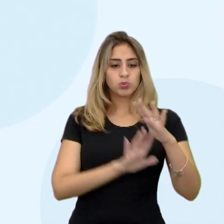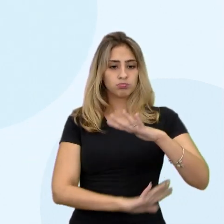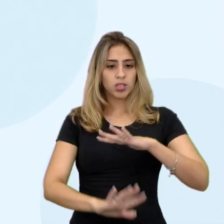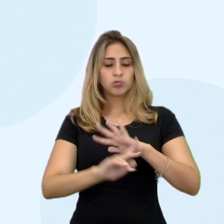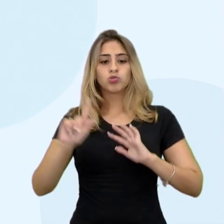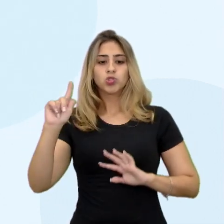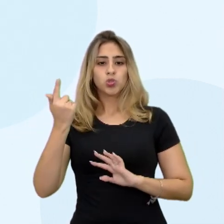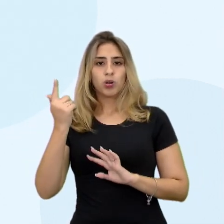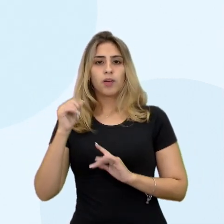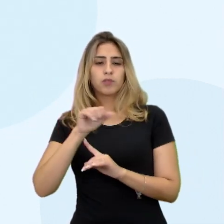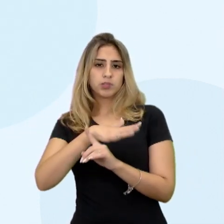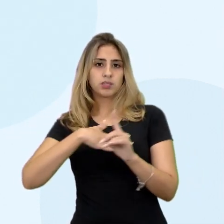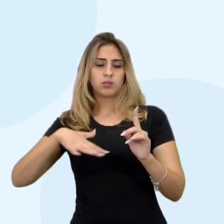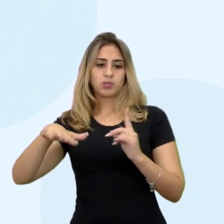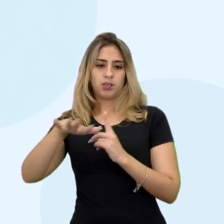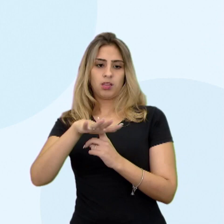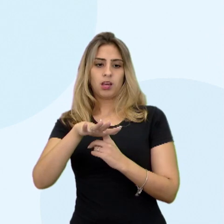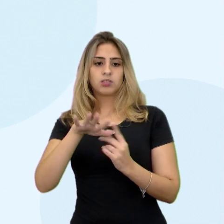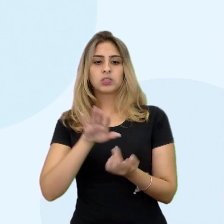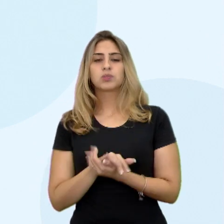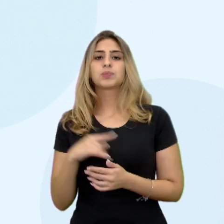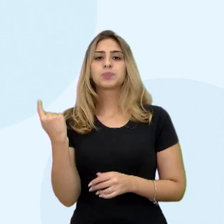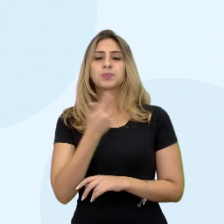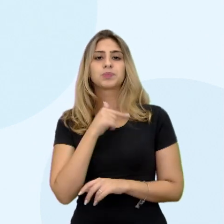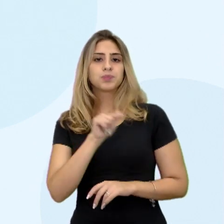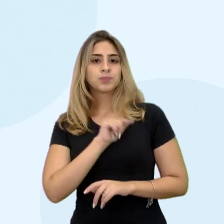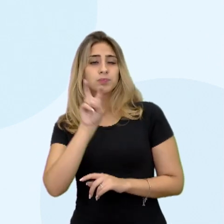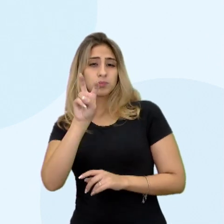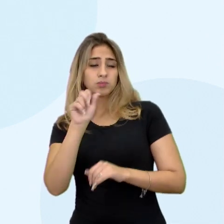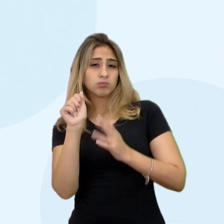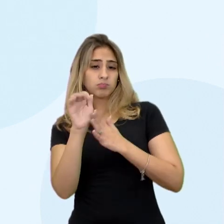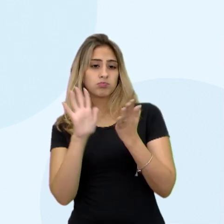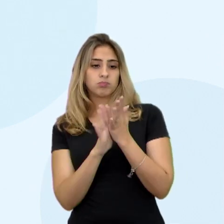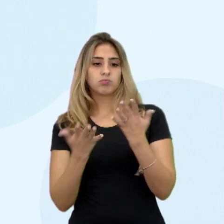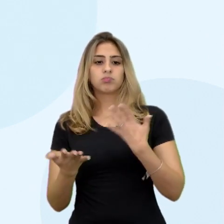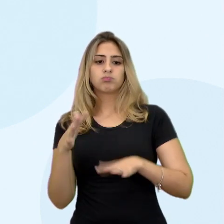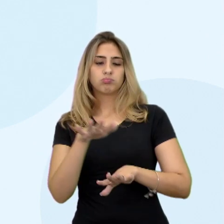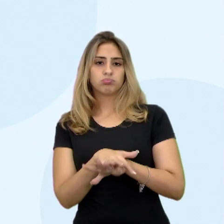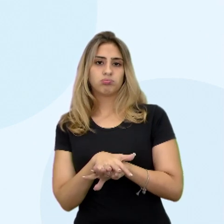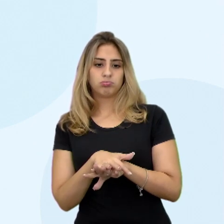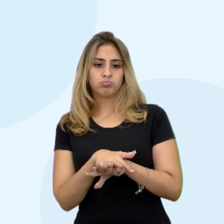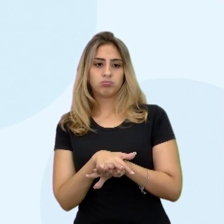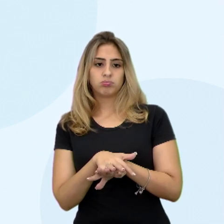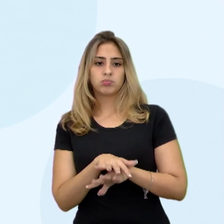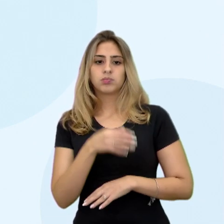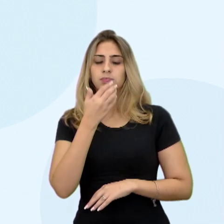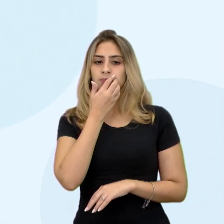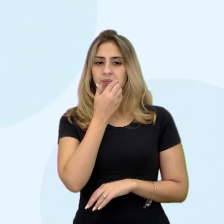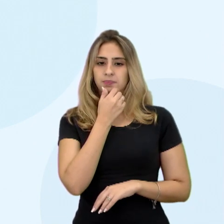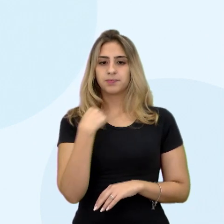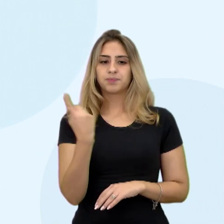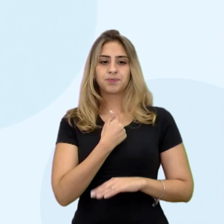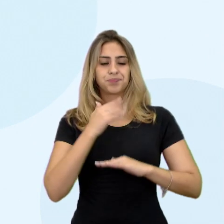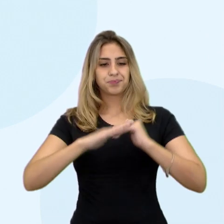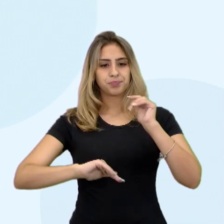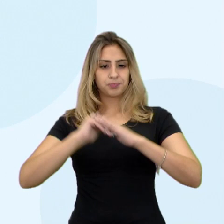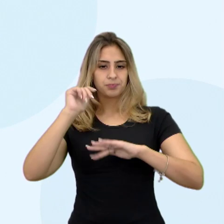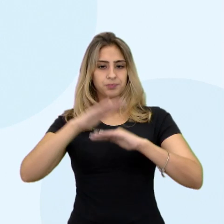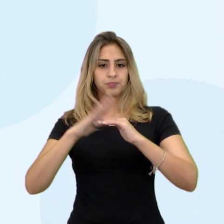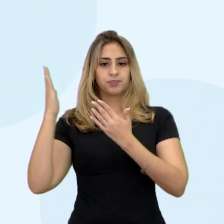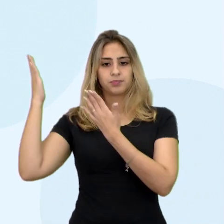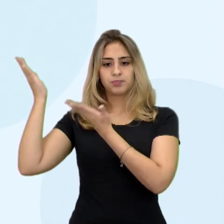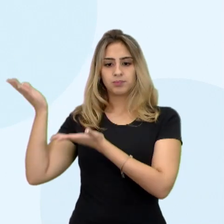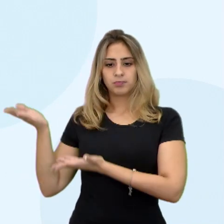Espaço Geográfico e Sociedade, e nós temos 5 atividades integradas. Aqui estão as habilidades,